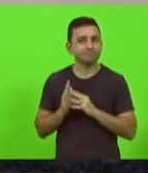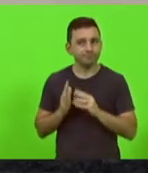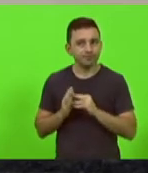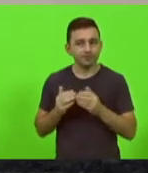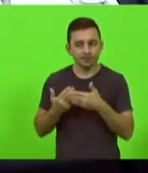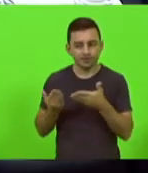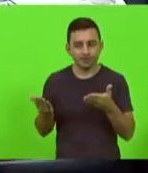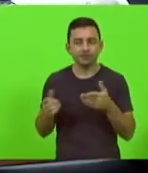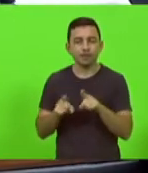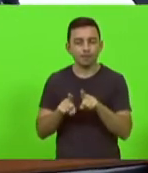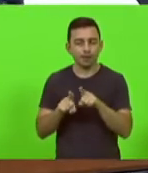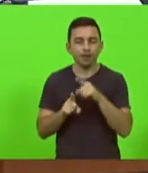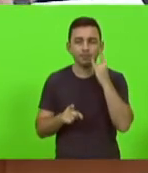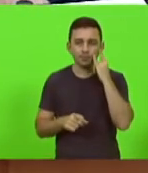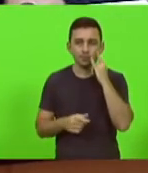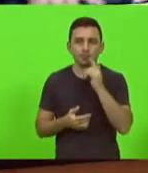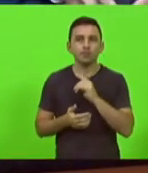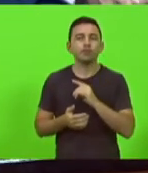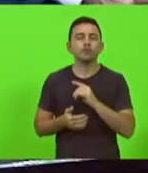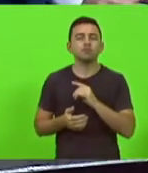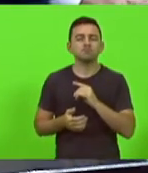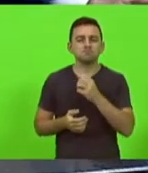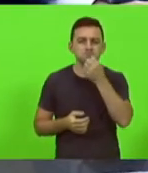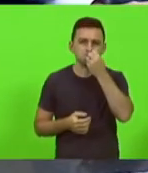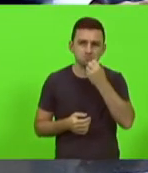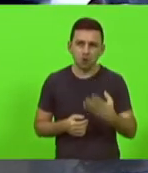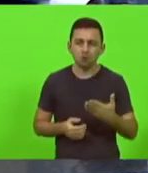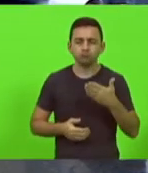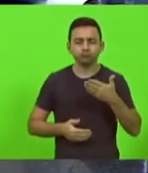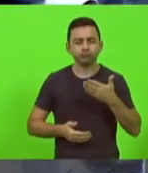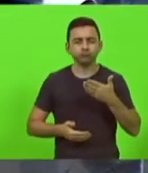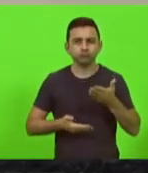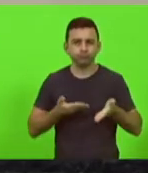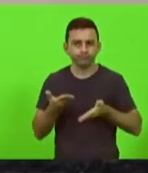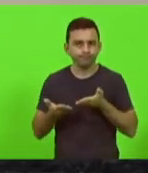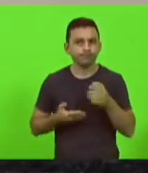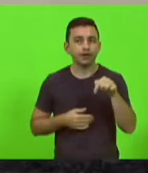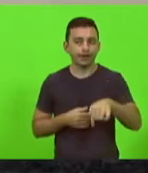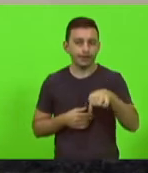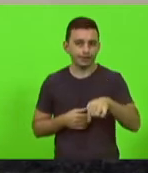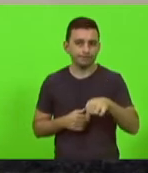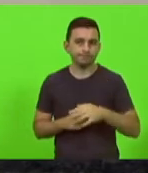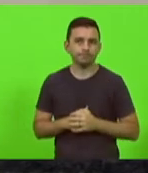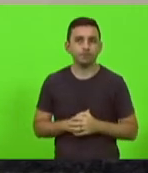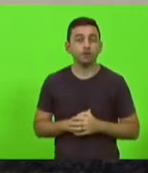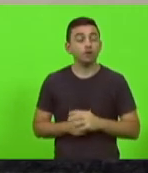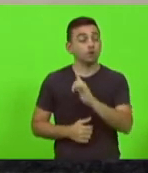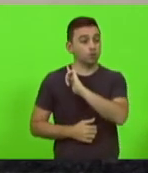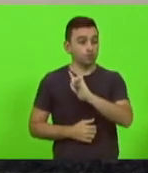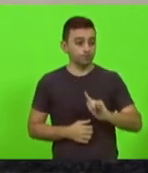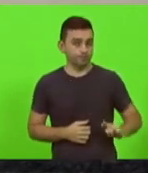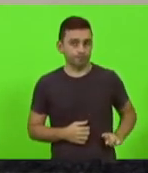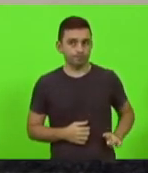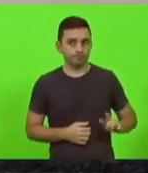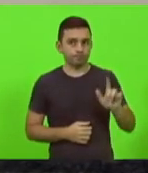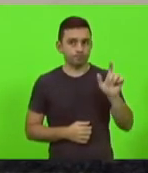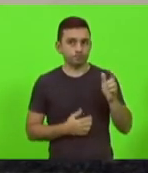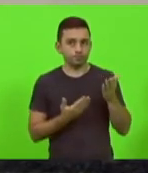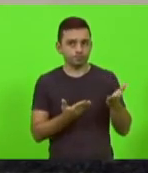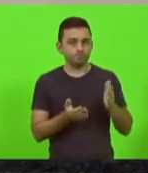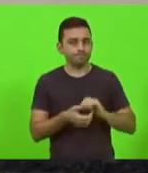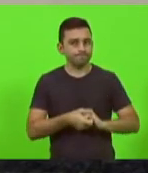exemplo também, de bem conduzir esse parlamento. Senhor governador, ao lhe